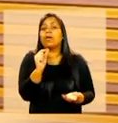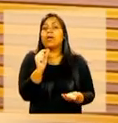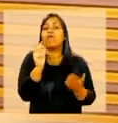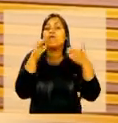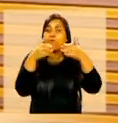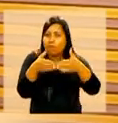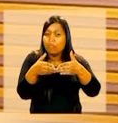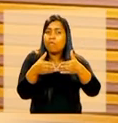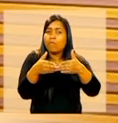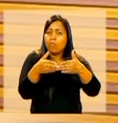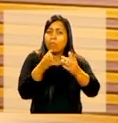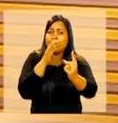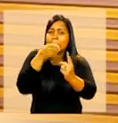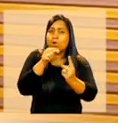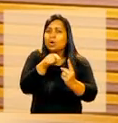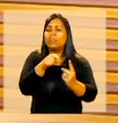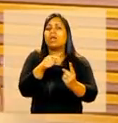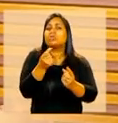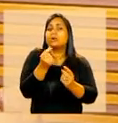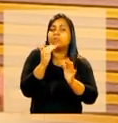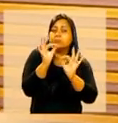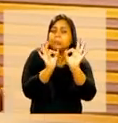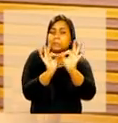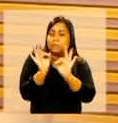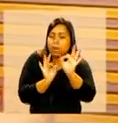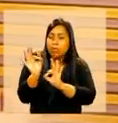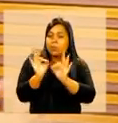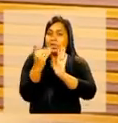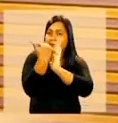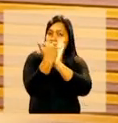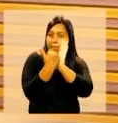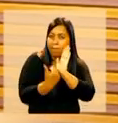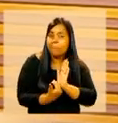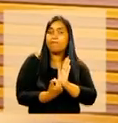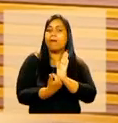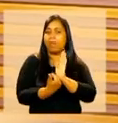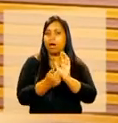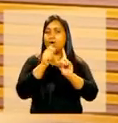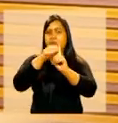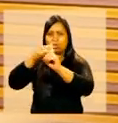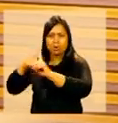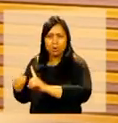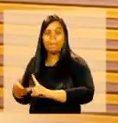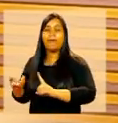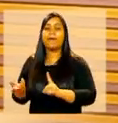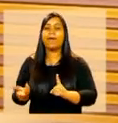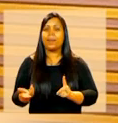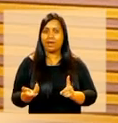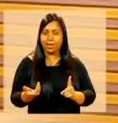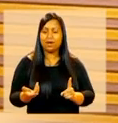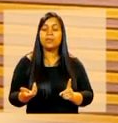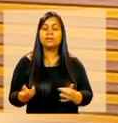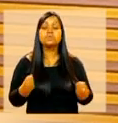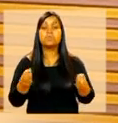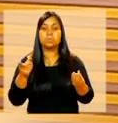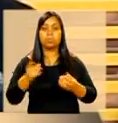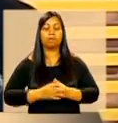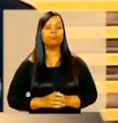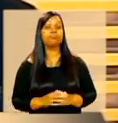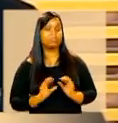questão prioridade ali na hora que vocês estão montando esse programa mensal aí, né? As atividades que vocês desenvolvem ao longo do